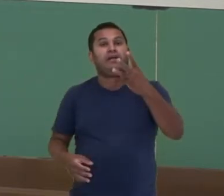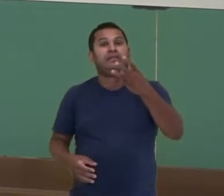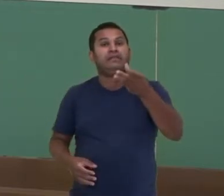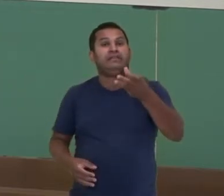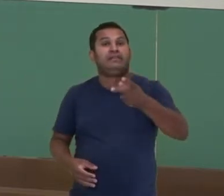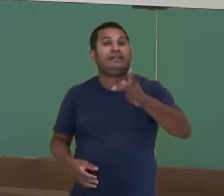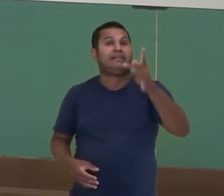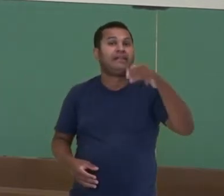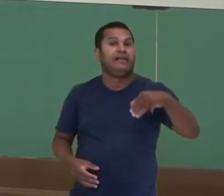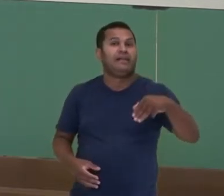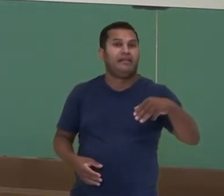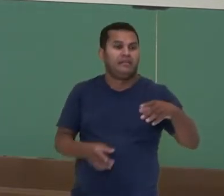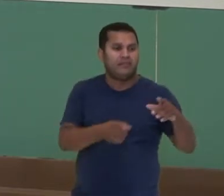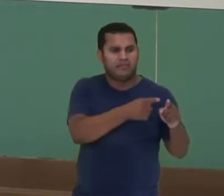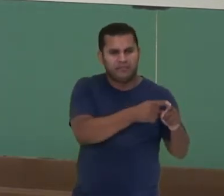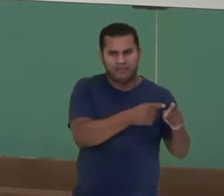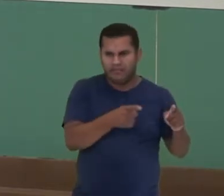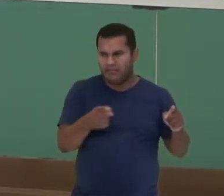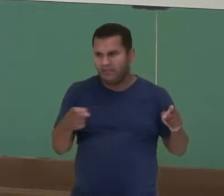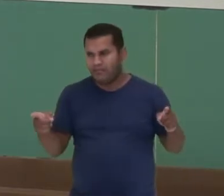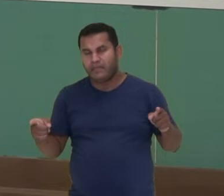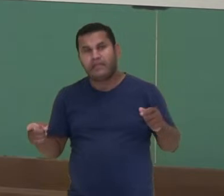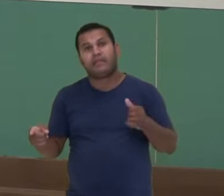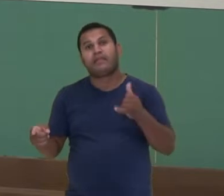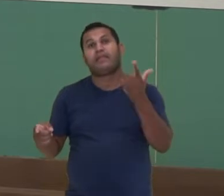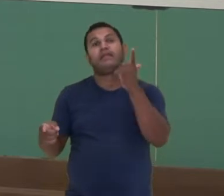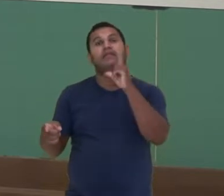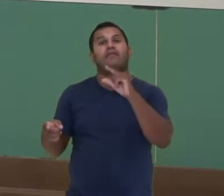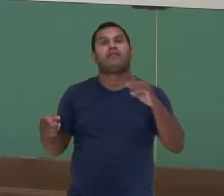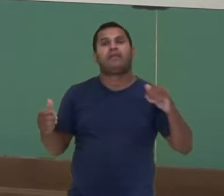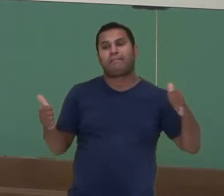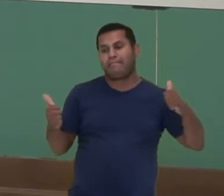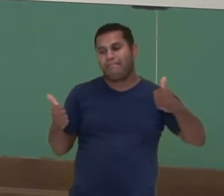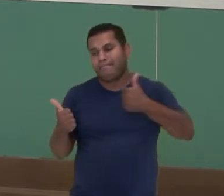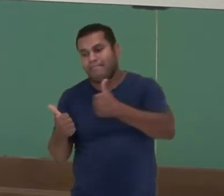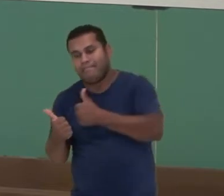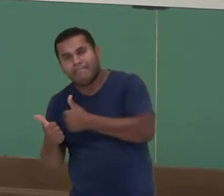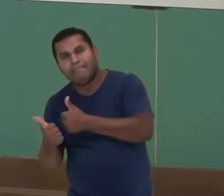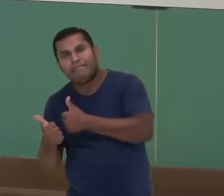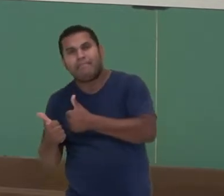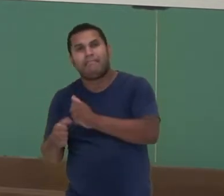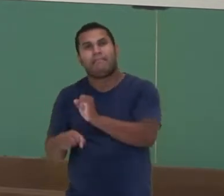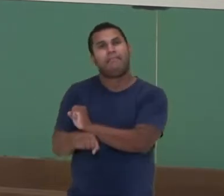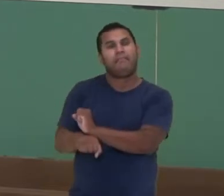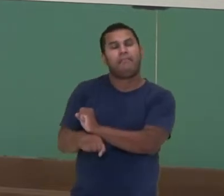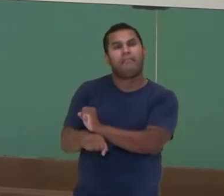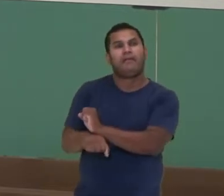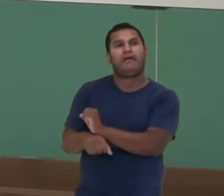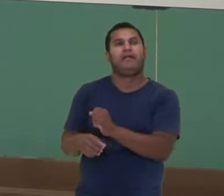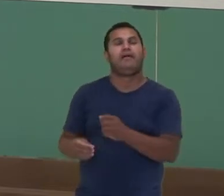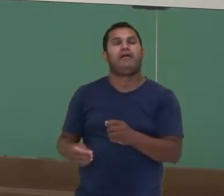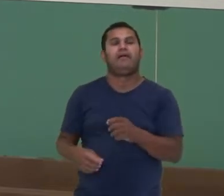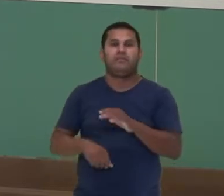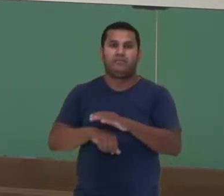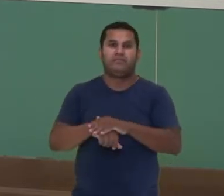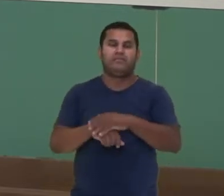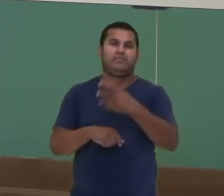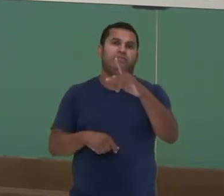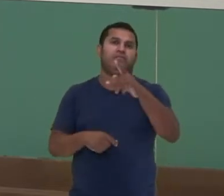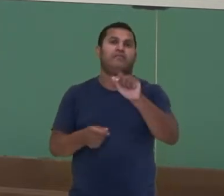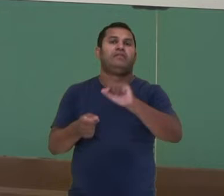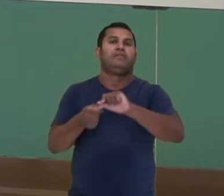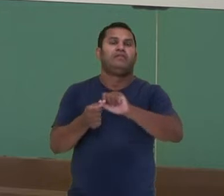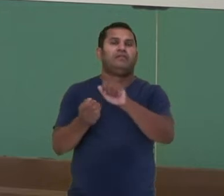motorista? Então, utilizando agora a Torricelli, você já sabe os dados, você aplique os dados nessa equação e determine a aceleração.